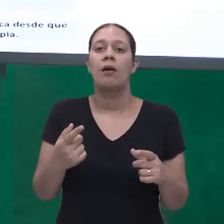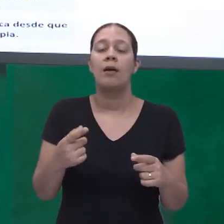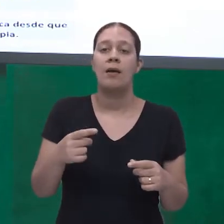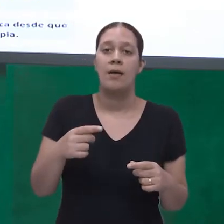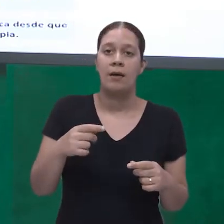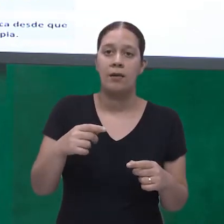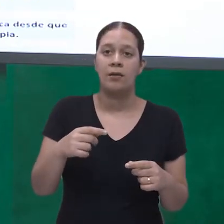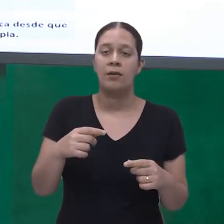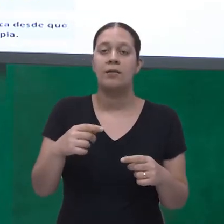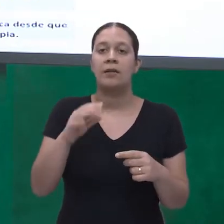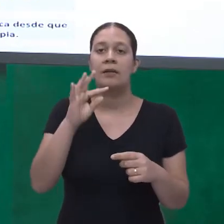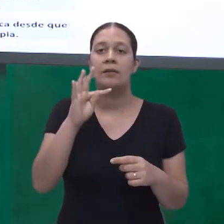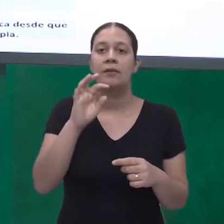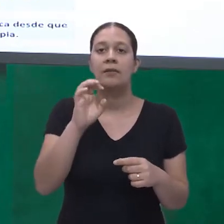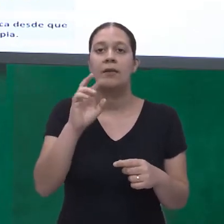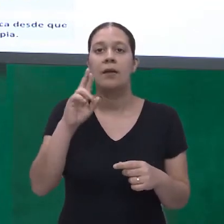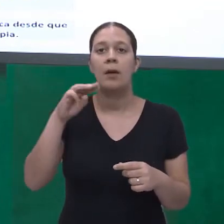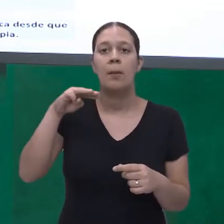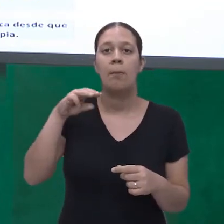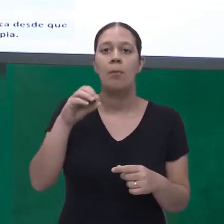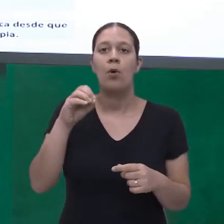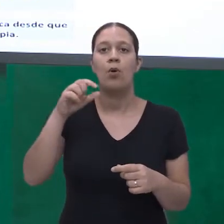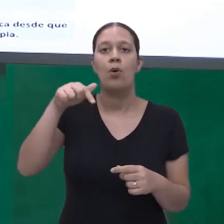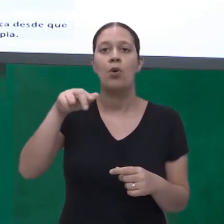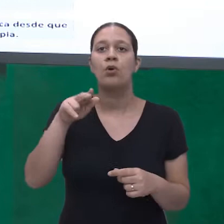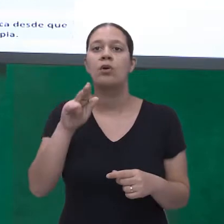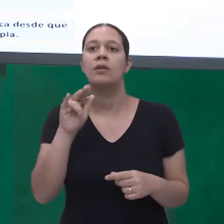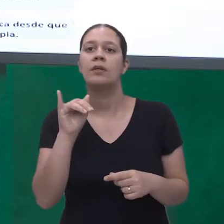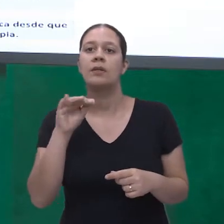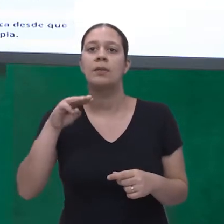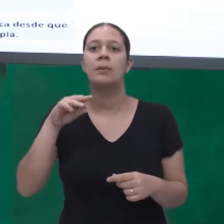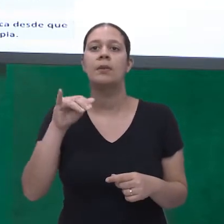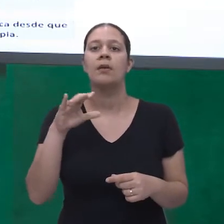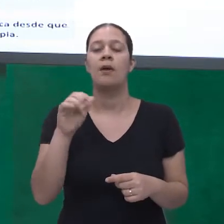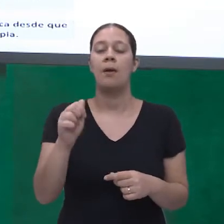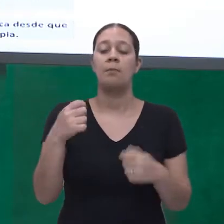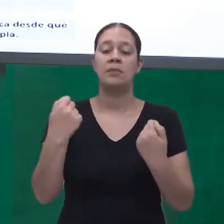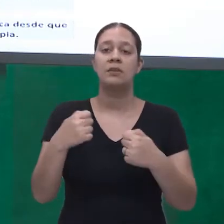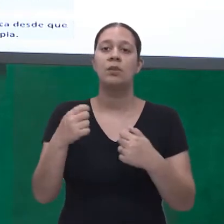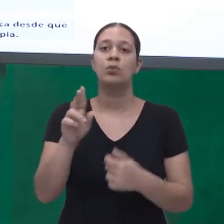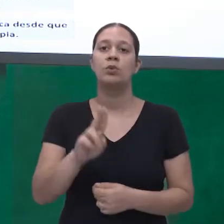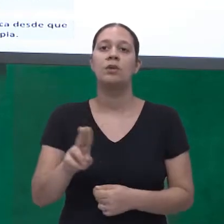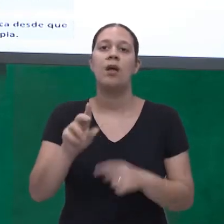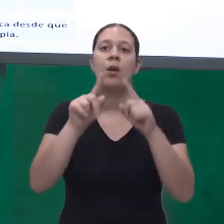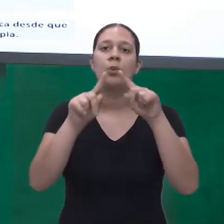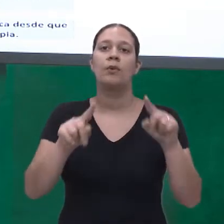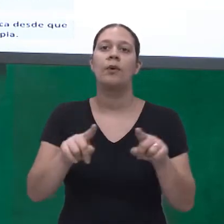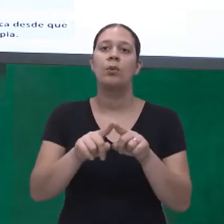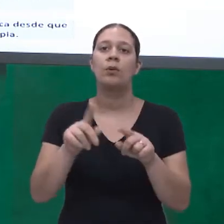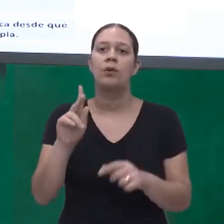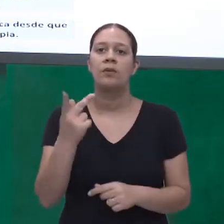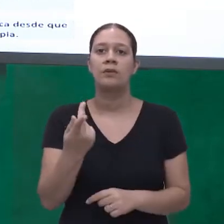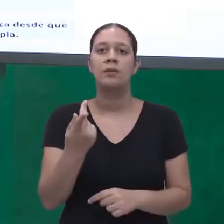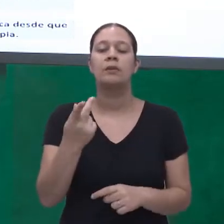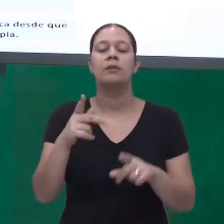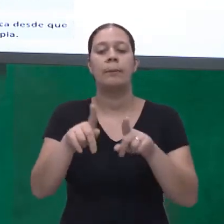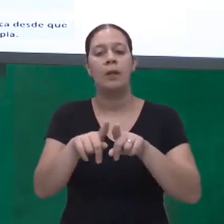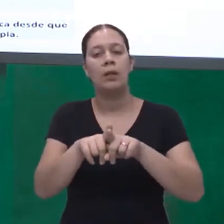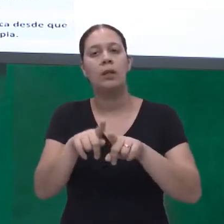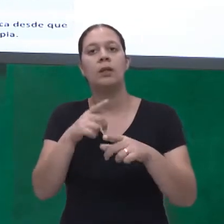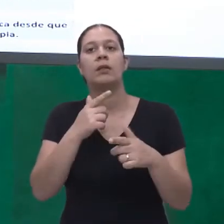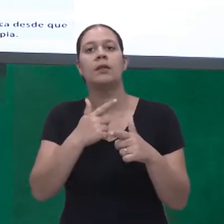termoquímica, o ΔH também deve ser multiplicado. Se houver a necessidade de